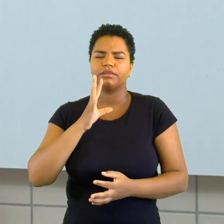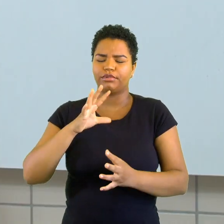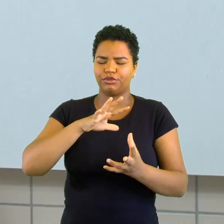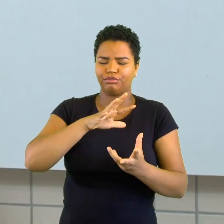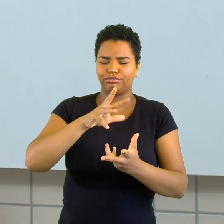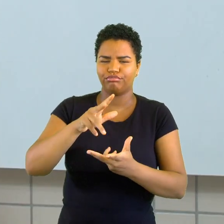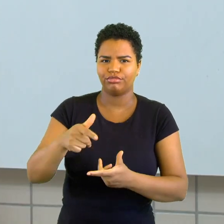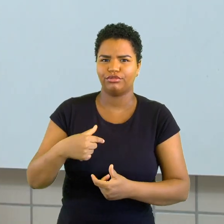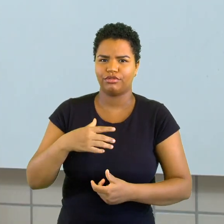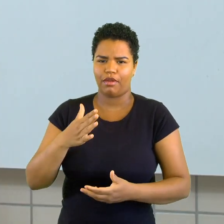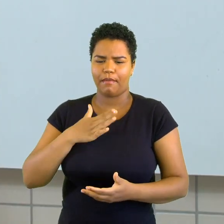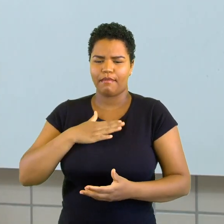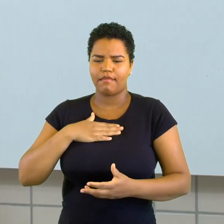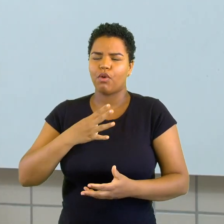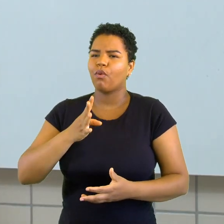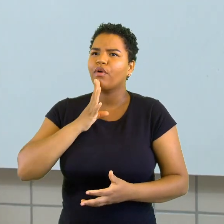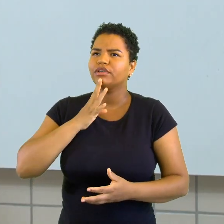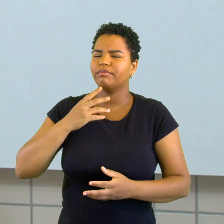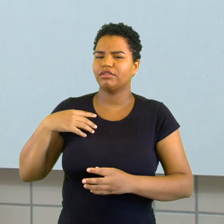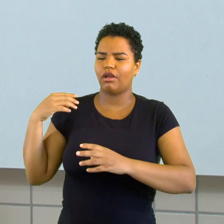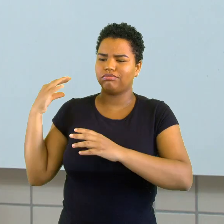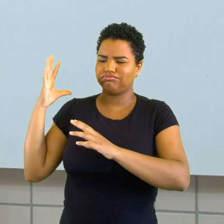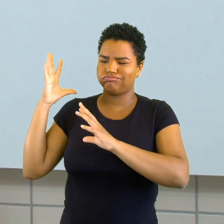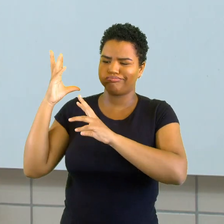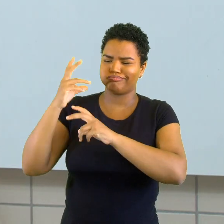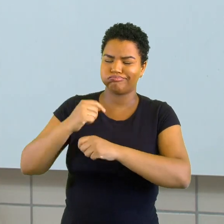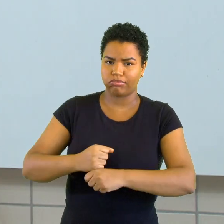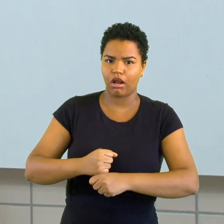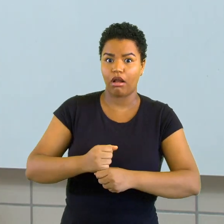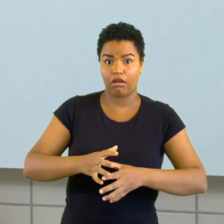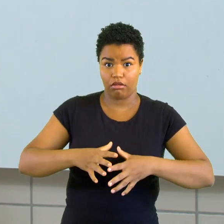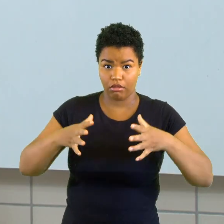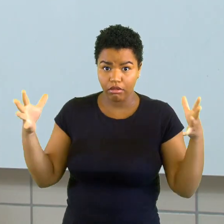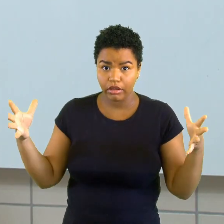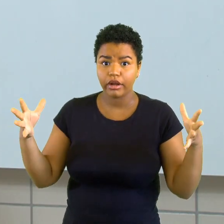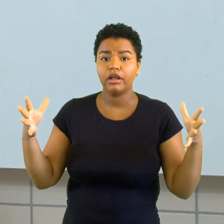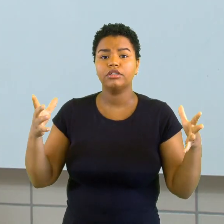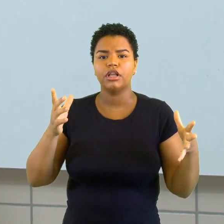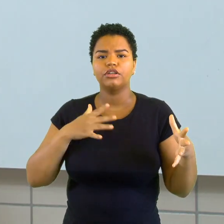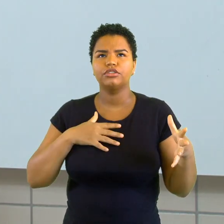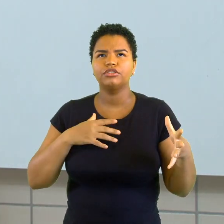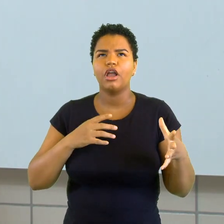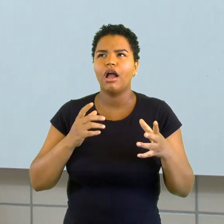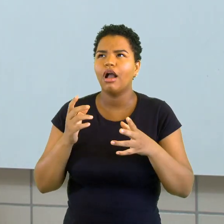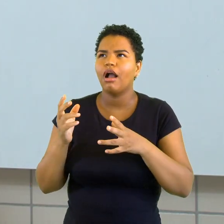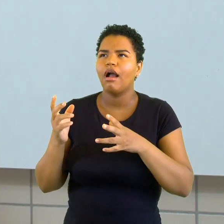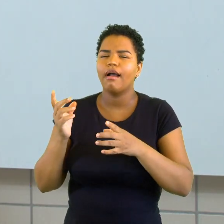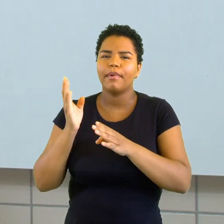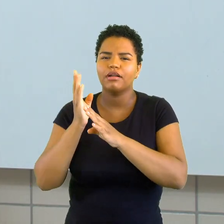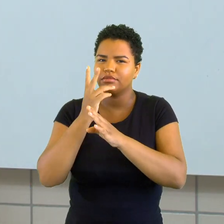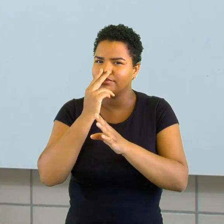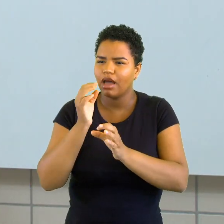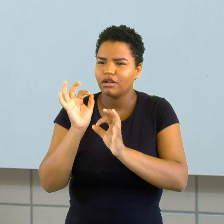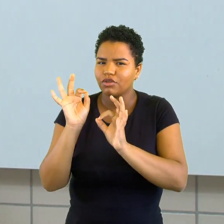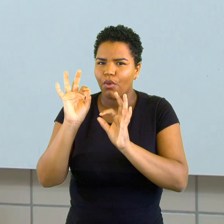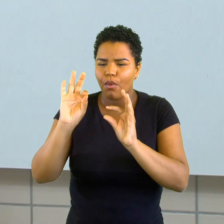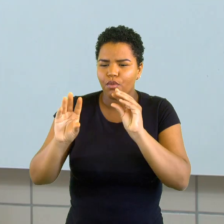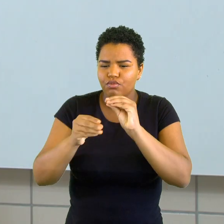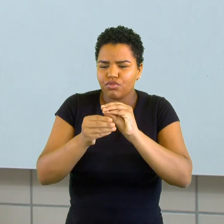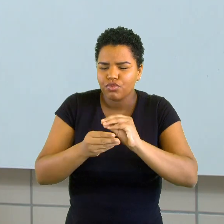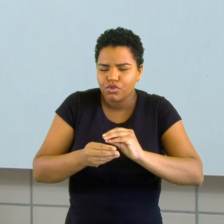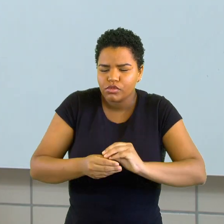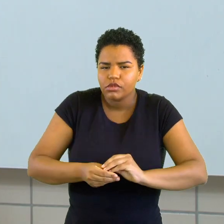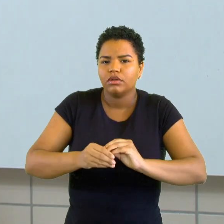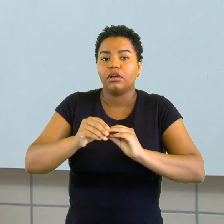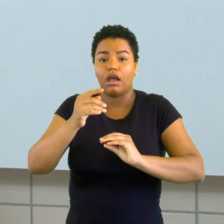bagagem cultural, ela é ampla, eu consigo ali fazer a junção das informações. O que eu fiz ali? Eu